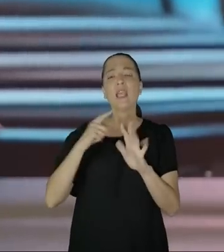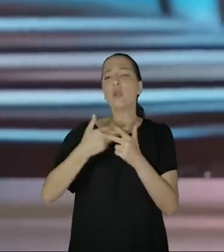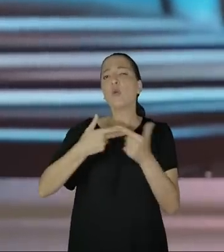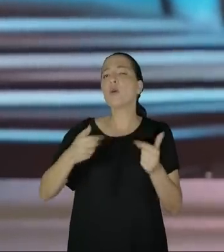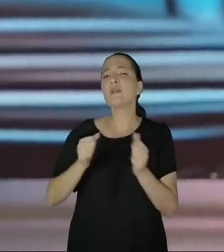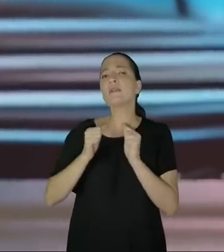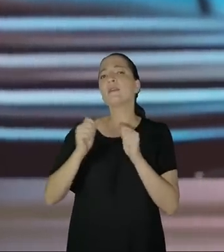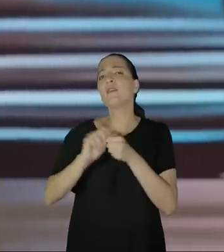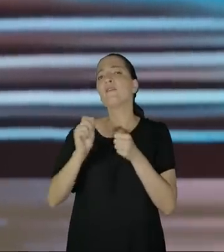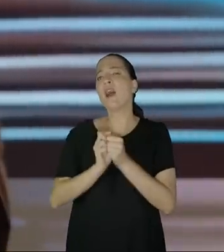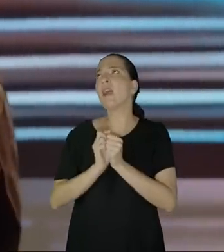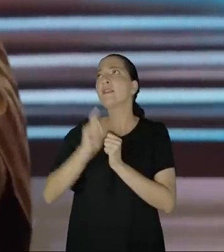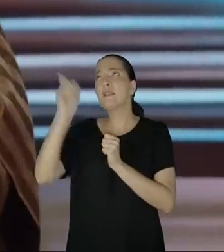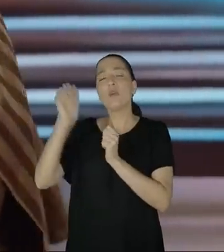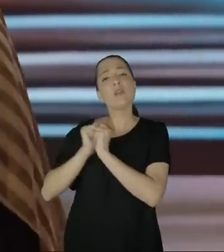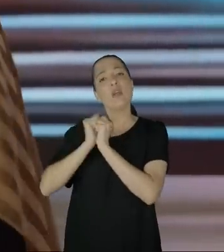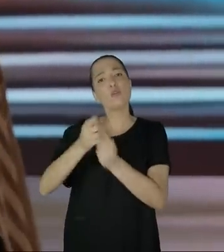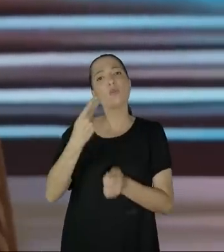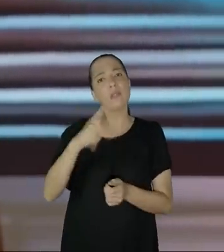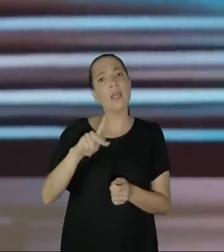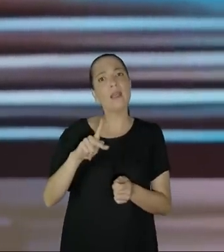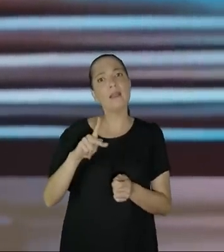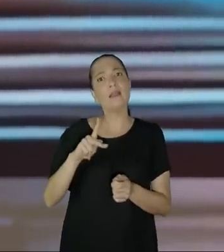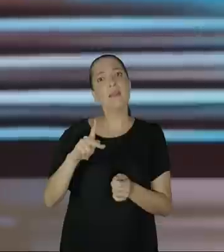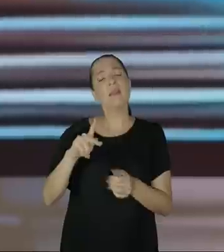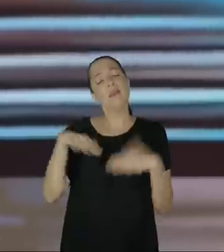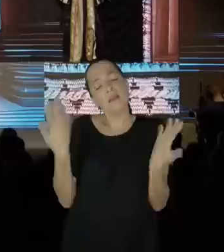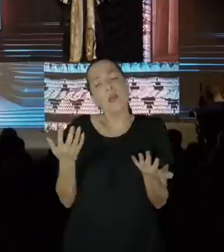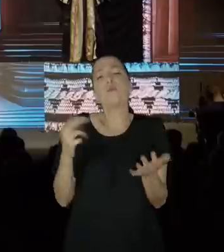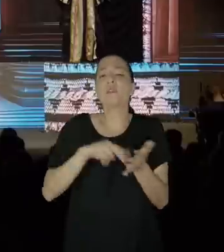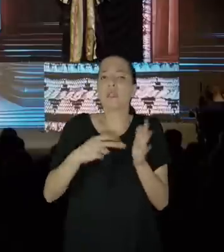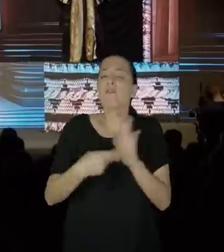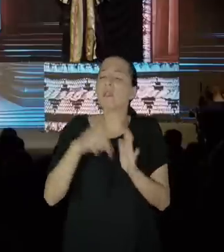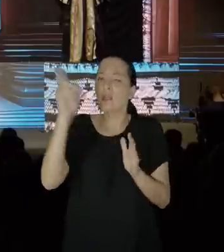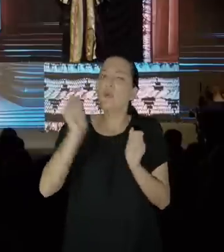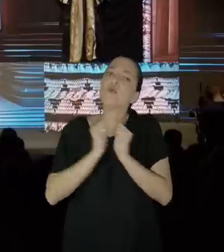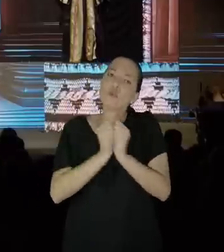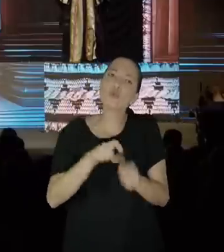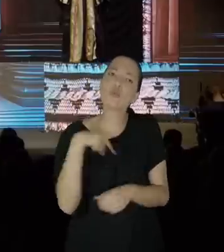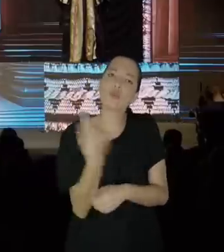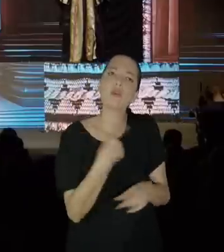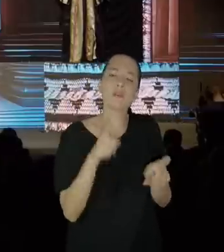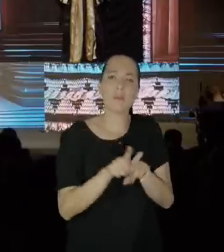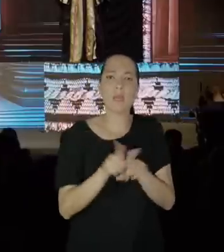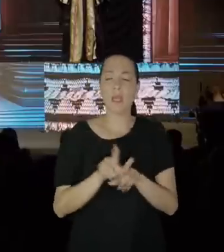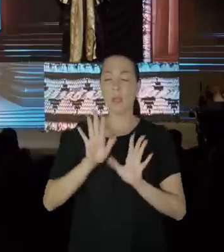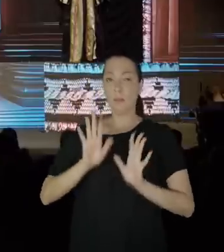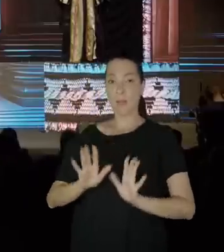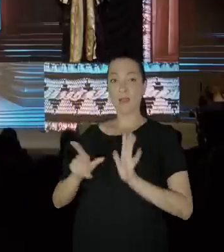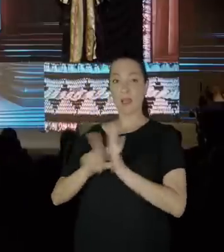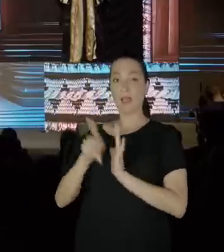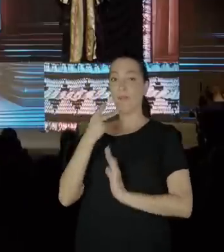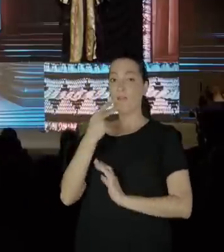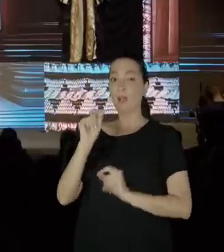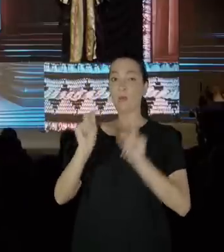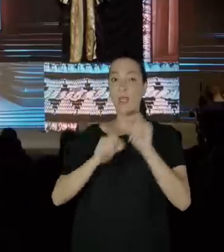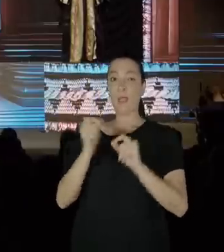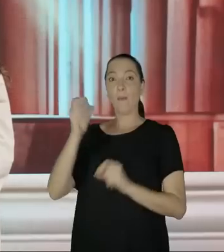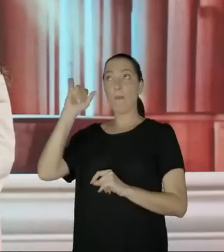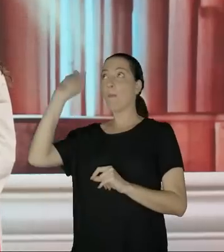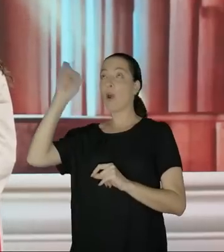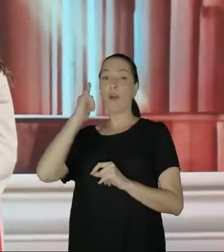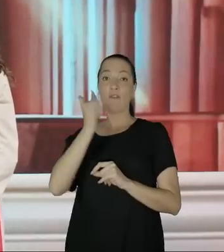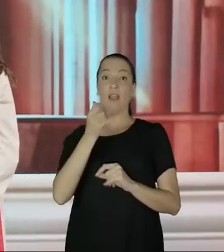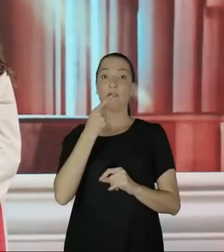dele, conosco. Nossa lei diz: o profeta que falar em nome de Deus coisas que Deus